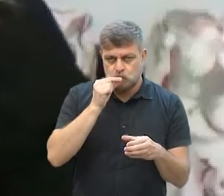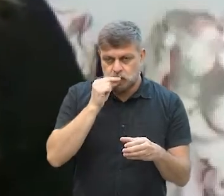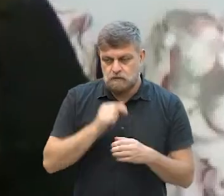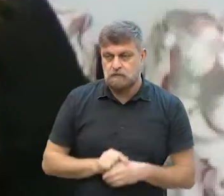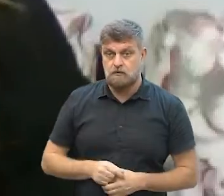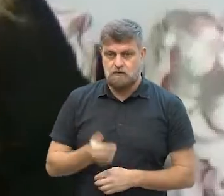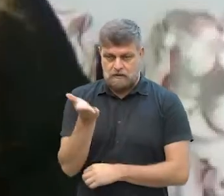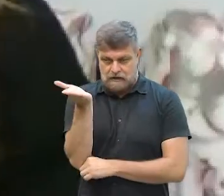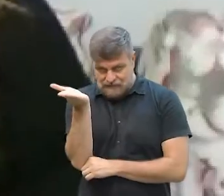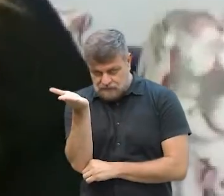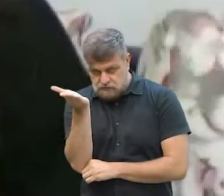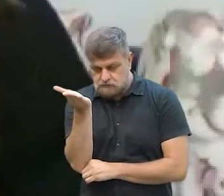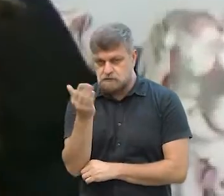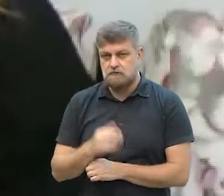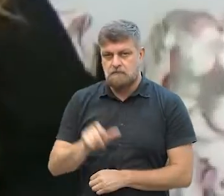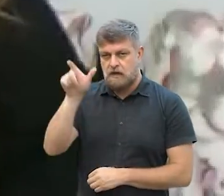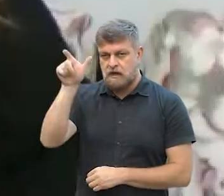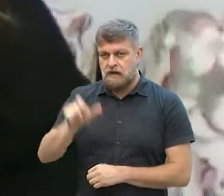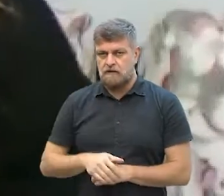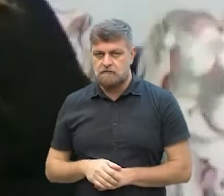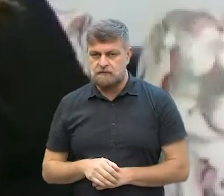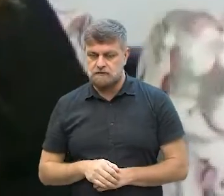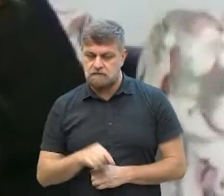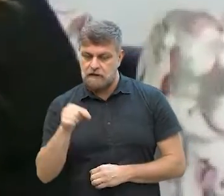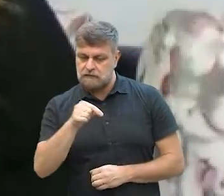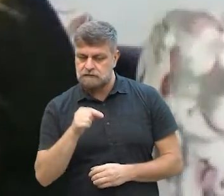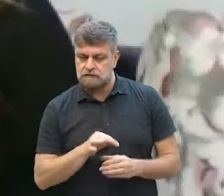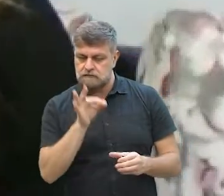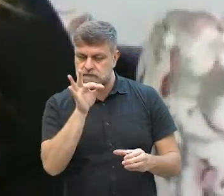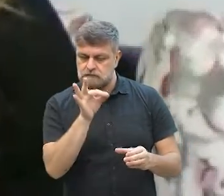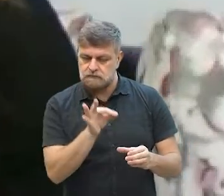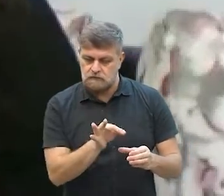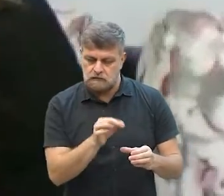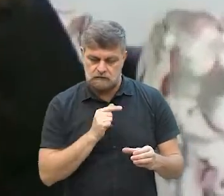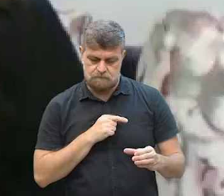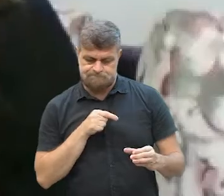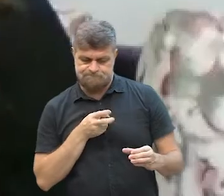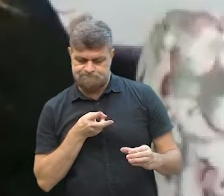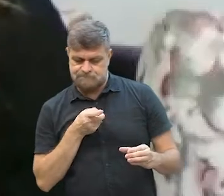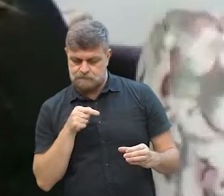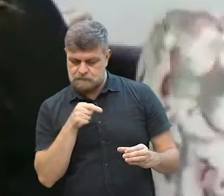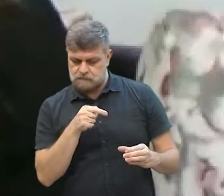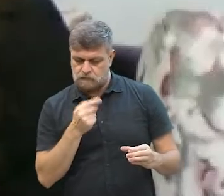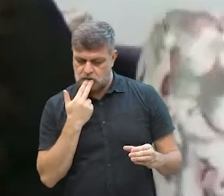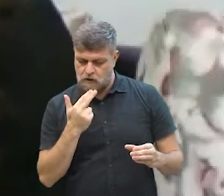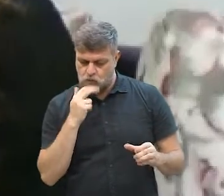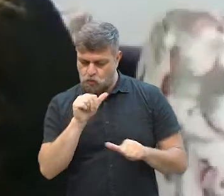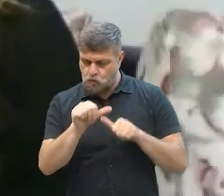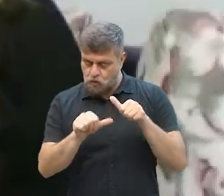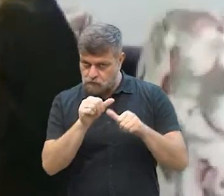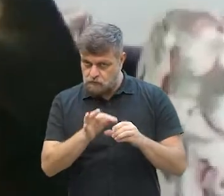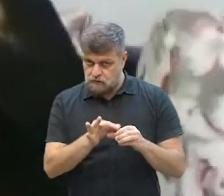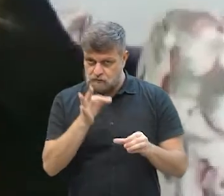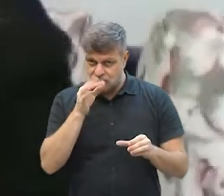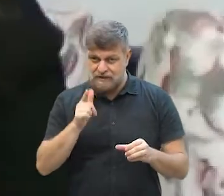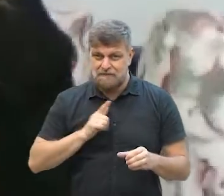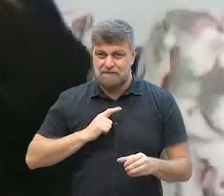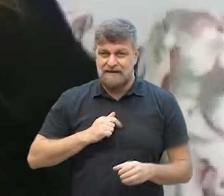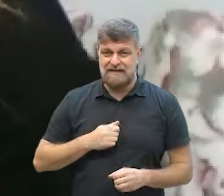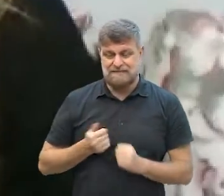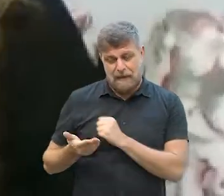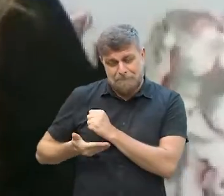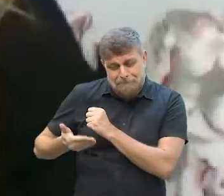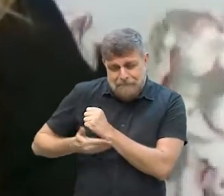código, o garçom ou bartender teste na bebida e aí comprove se a bebida foi adulterada ou não. Mas, como eu te falei, está muito cru